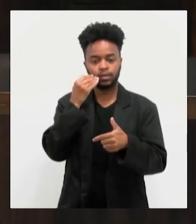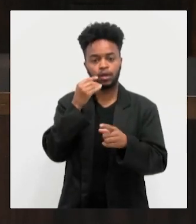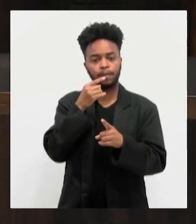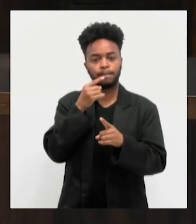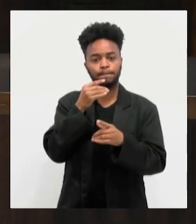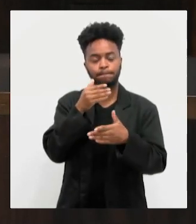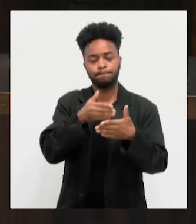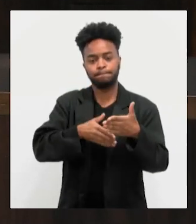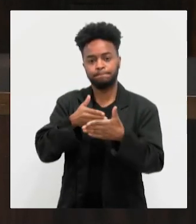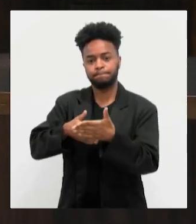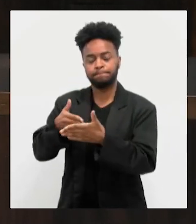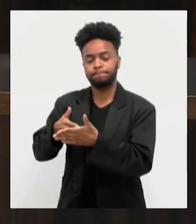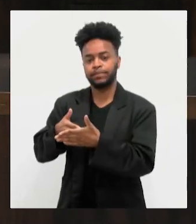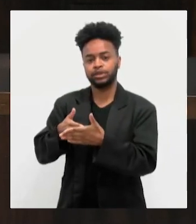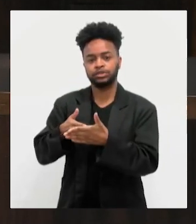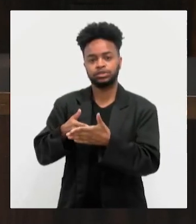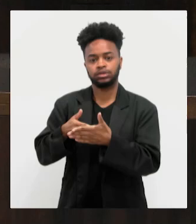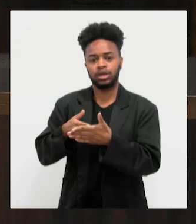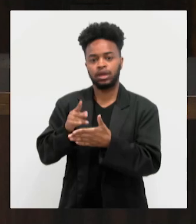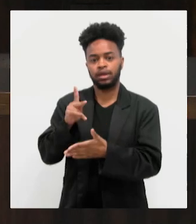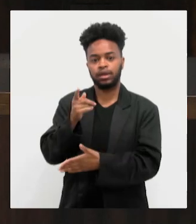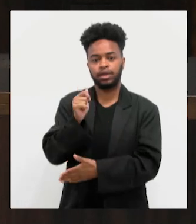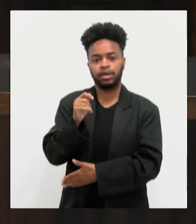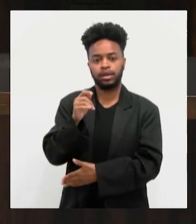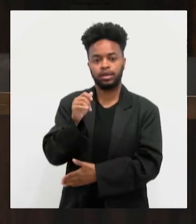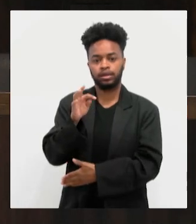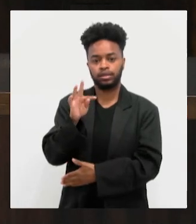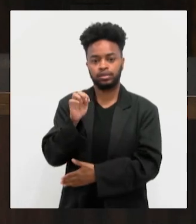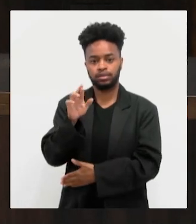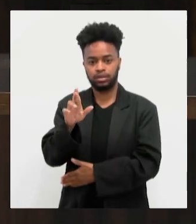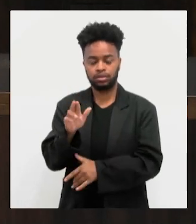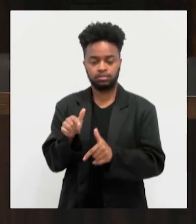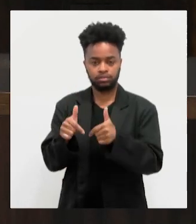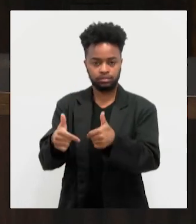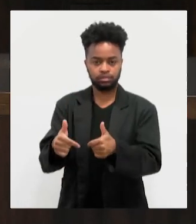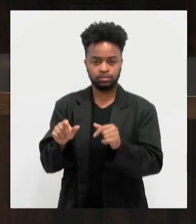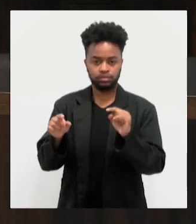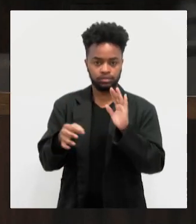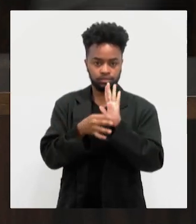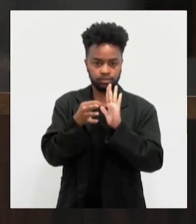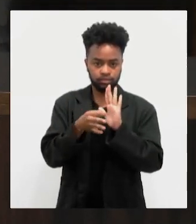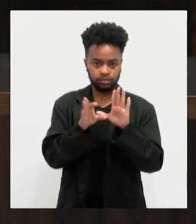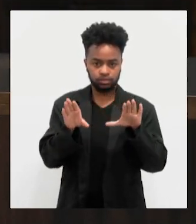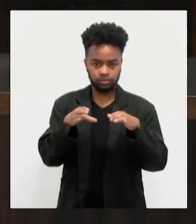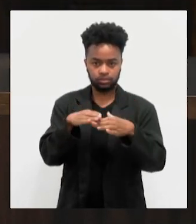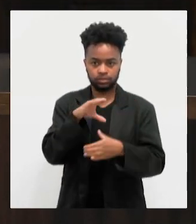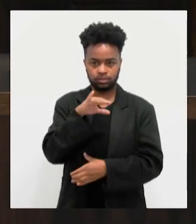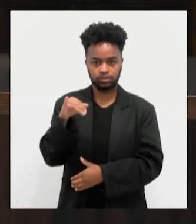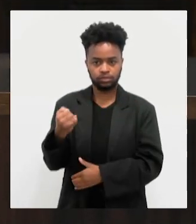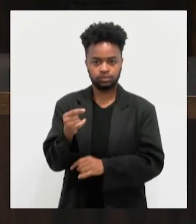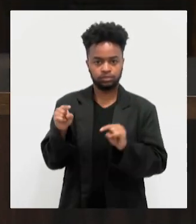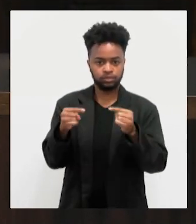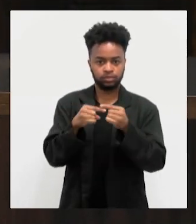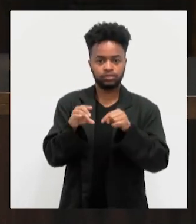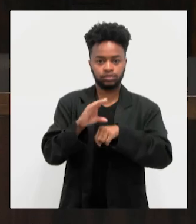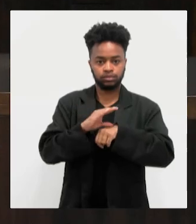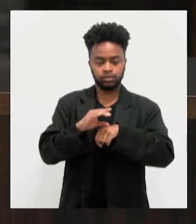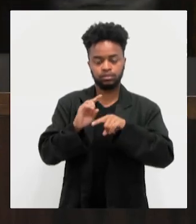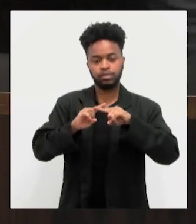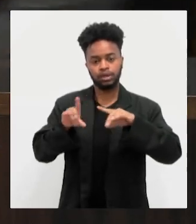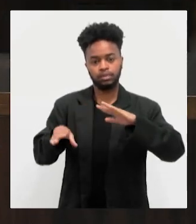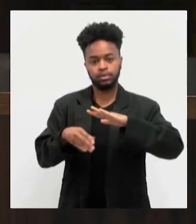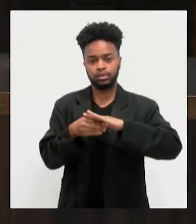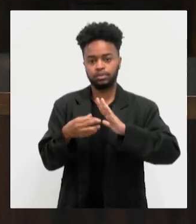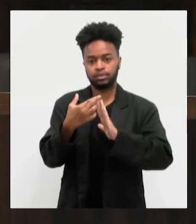outras providências. Parecer da Comissão de Constituição e Justiça pela constitucionalidade com emendas. Relator,